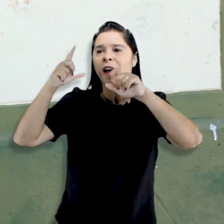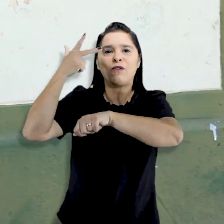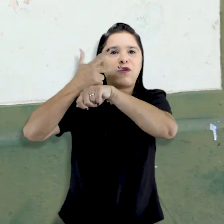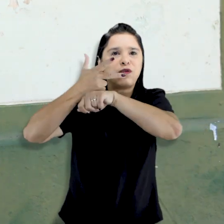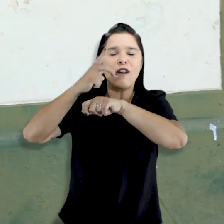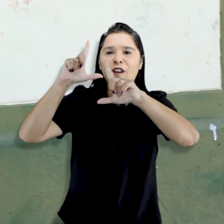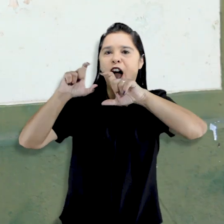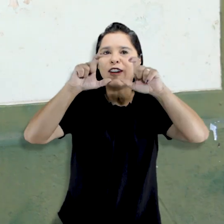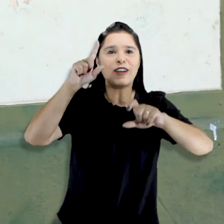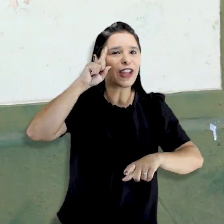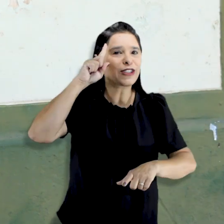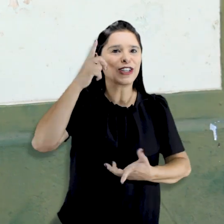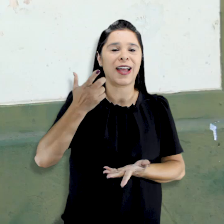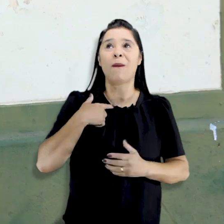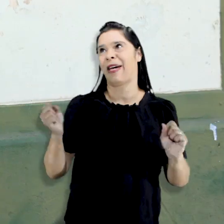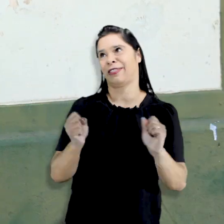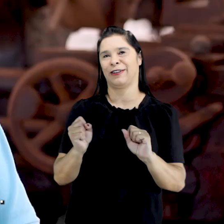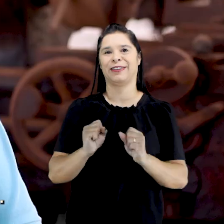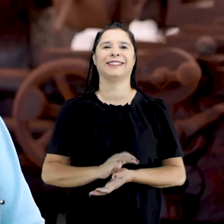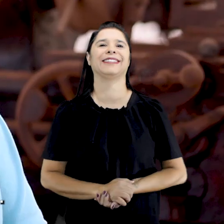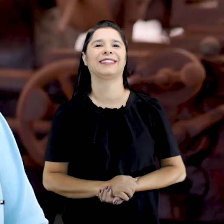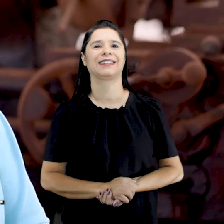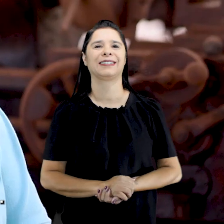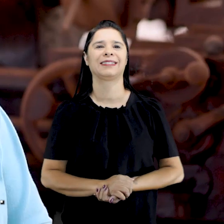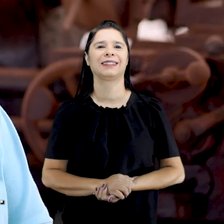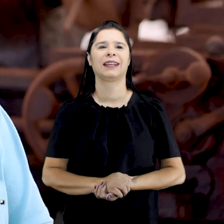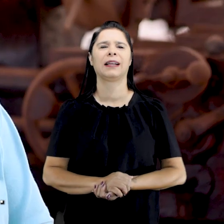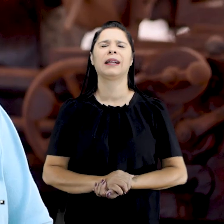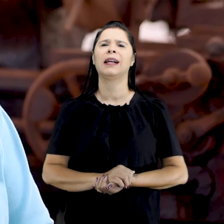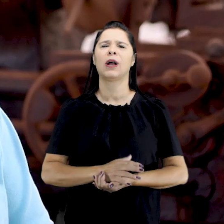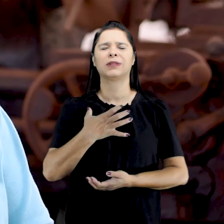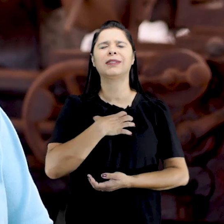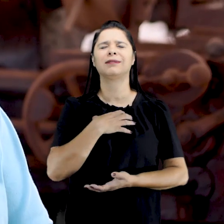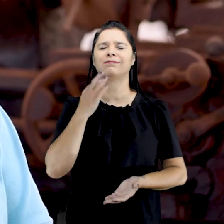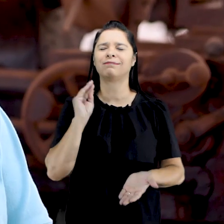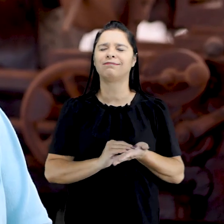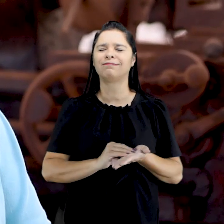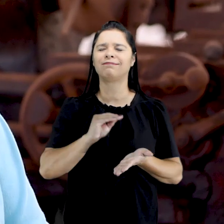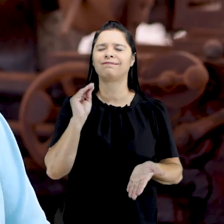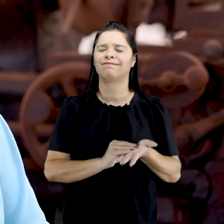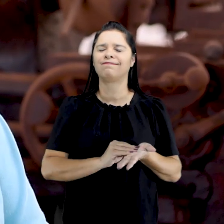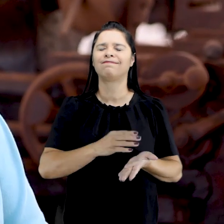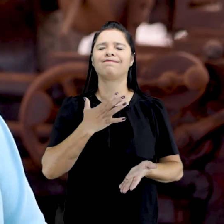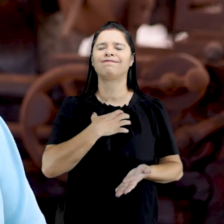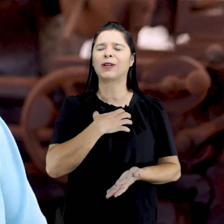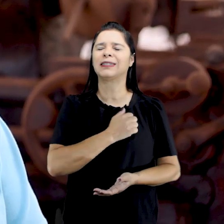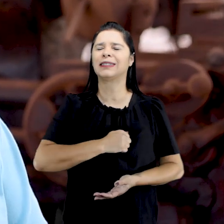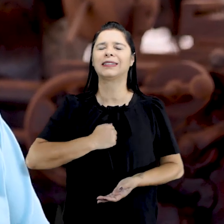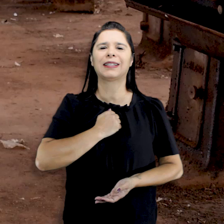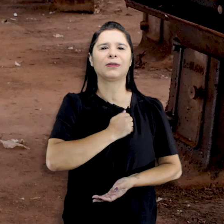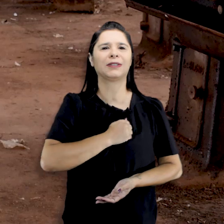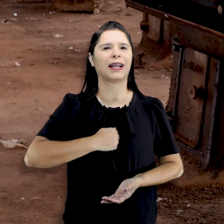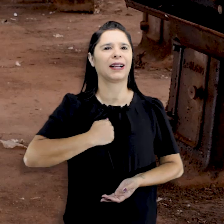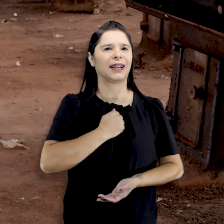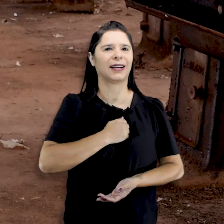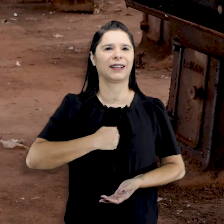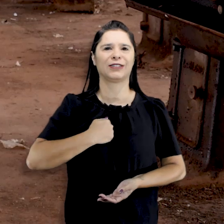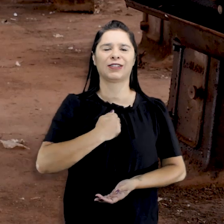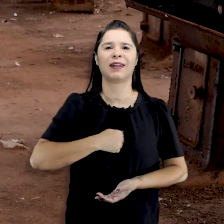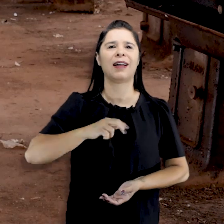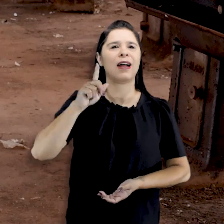todo dia, fotografado todo dia. Eu adoro. Sinto muita falta desse tempo aqui. Foi